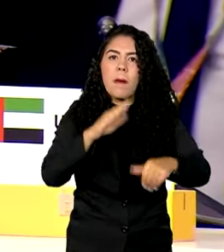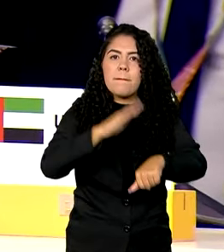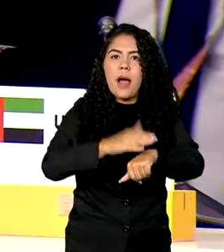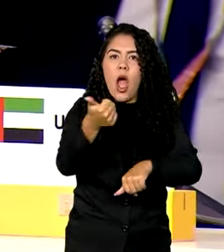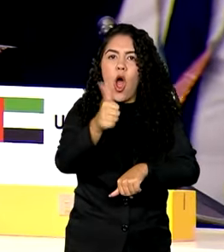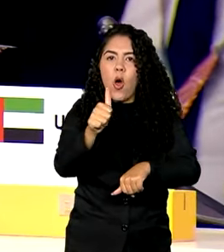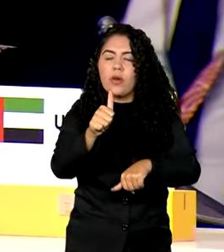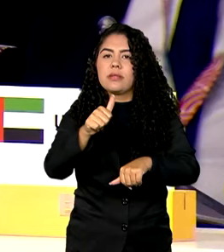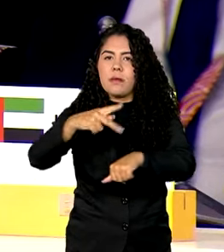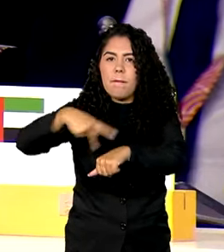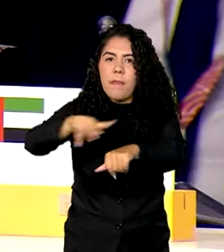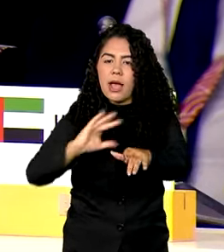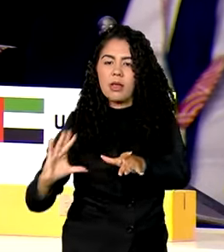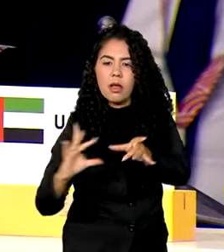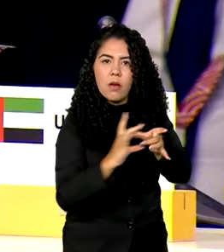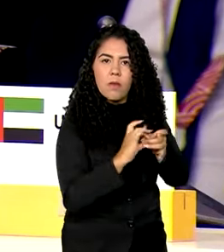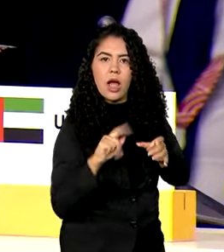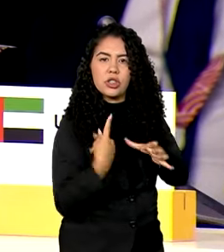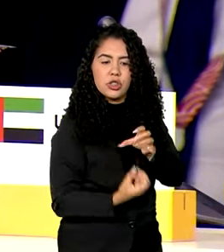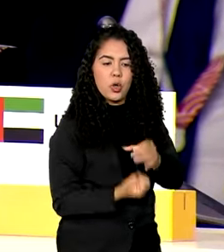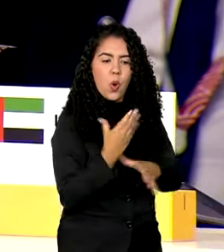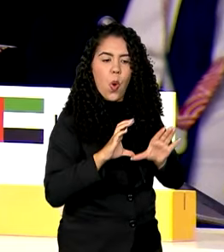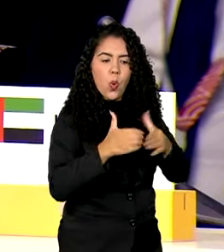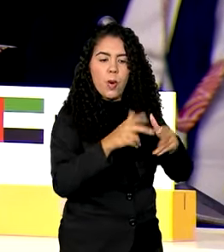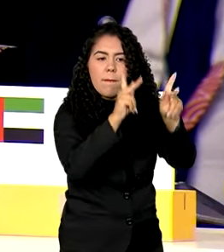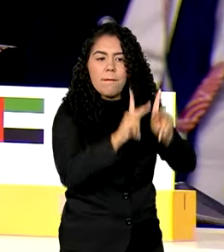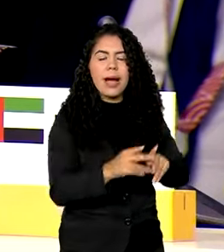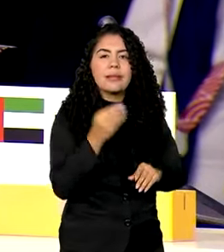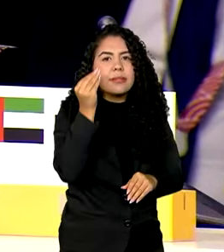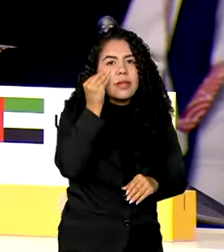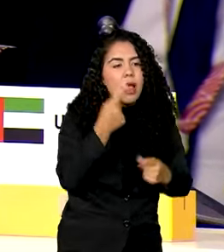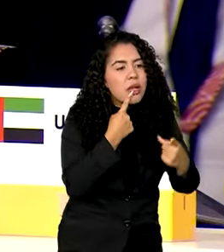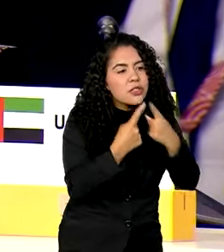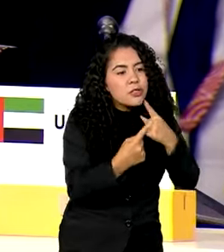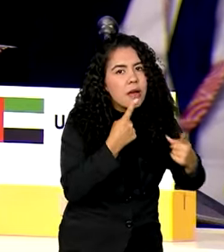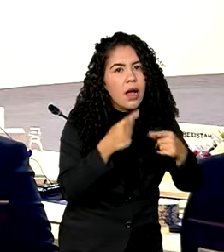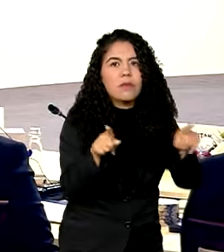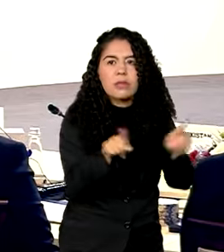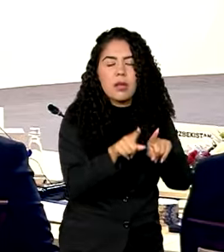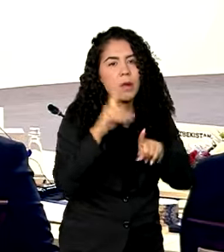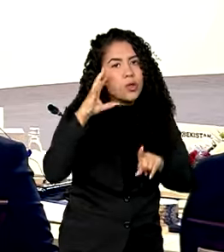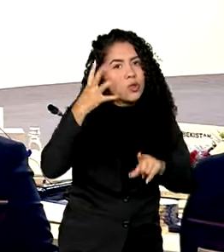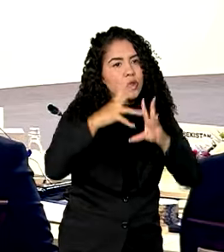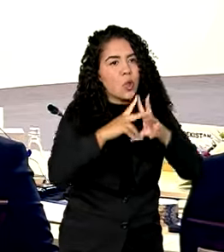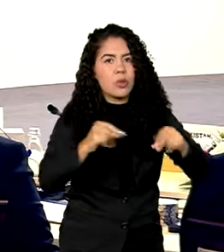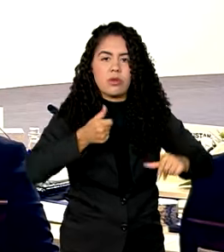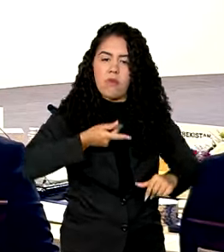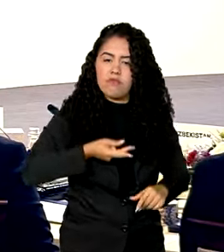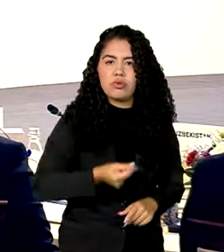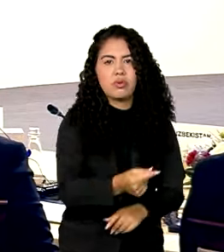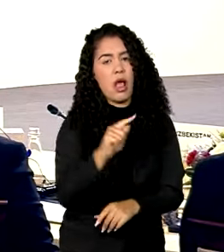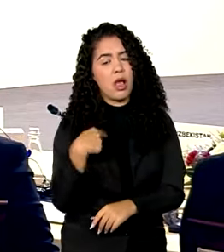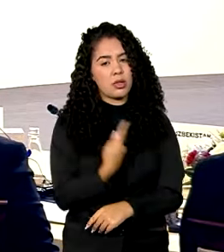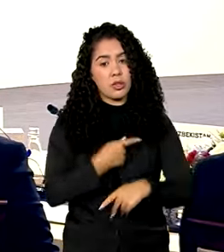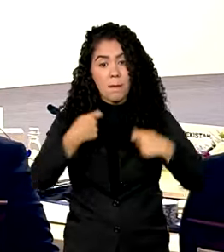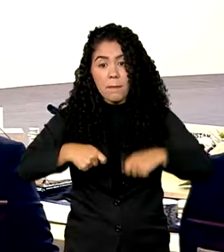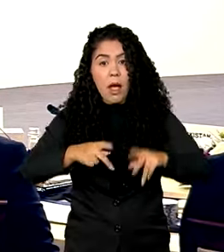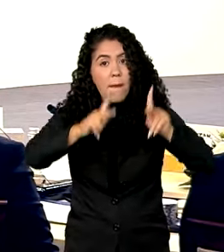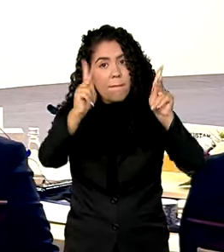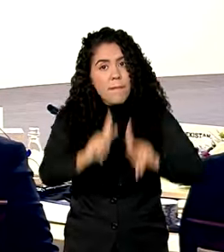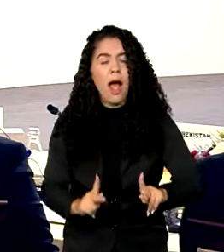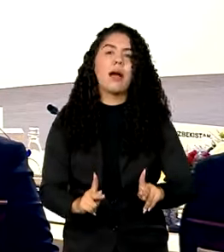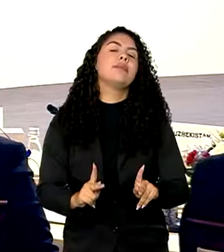Formamos um clube da paz para fomentar o diálogo e buscar uma solução duradoura. Precisamos de paz para